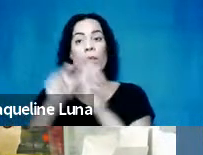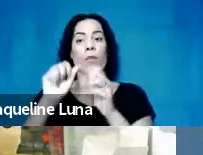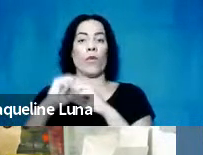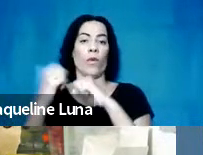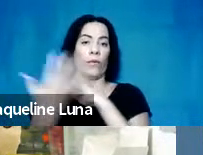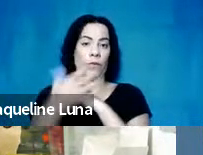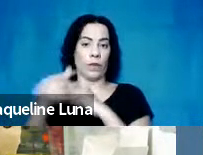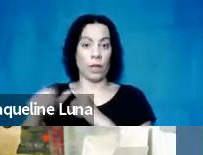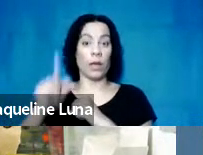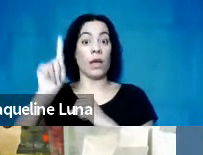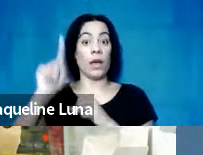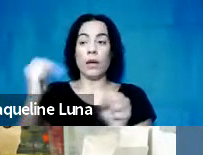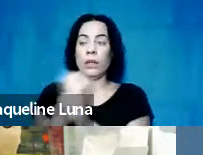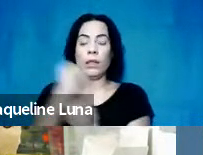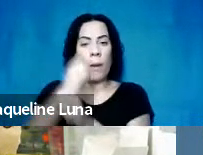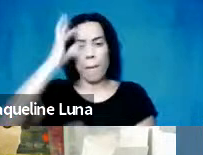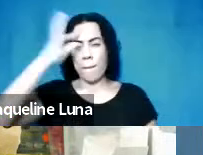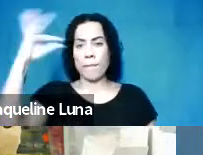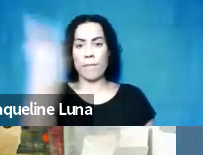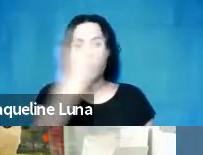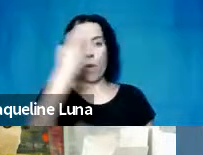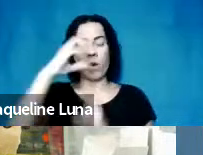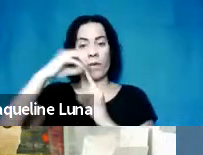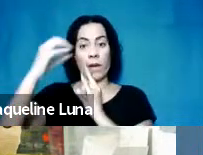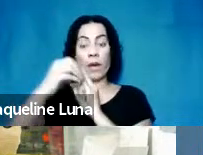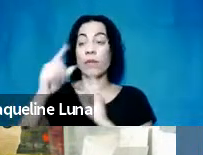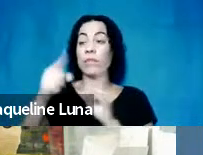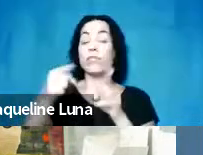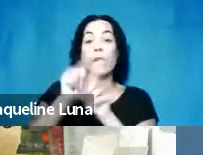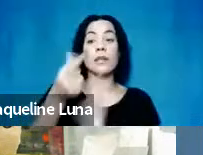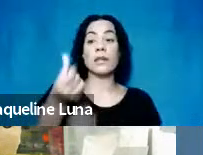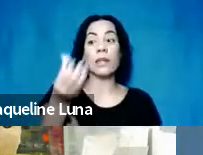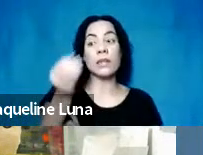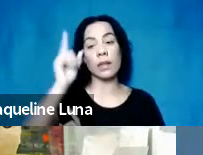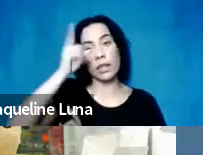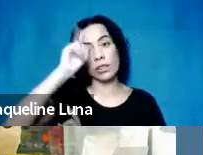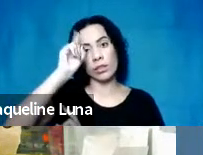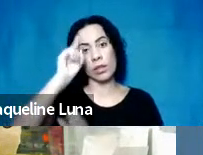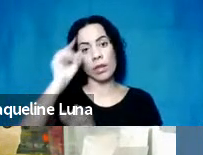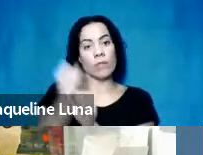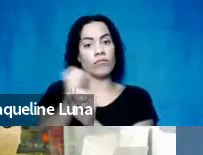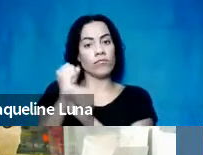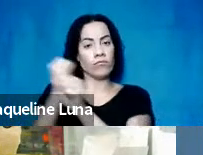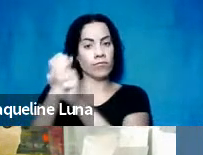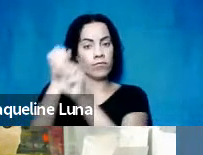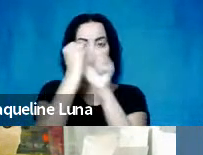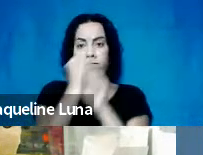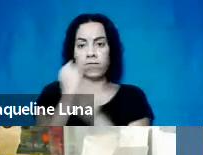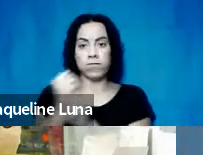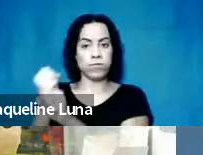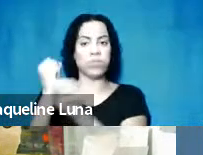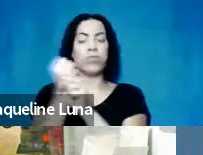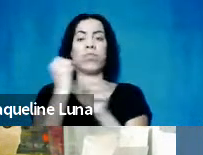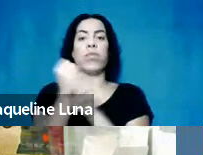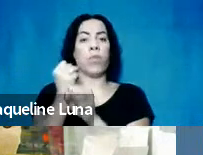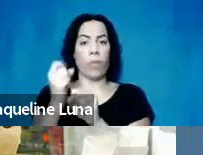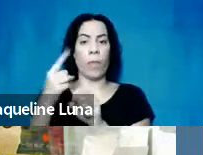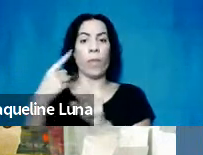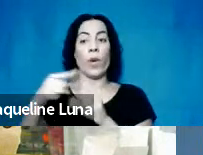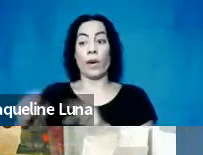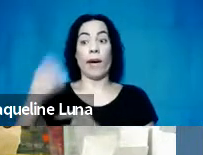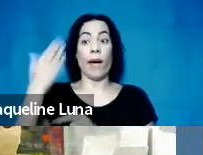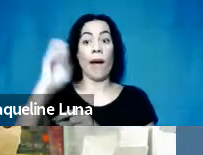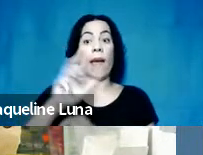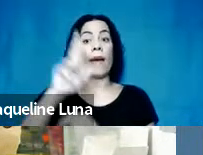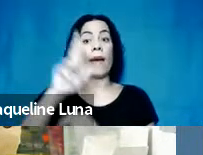uma obra recorde na Fiocruz. Foram 60 dias de construção num local que era um campo de